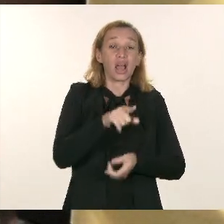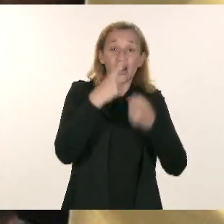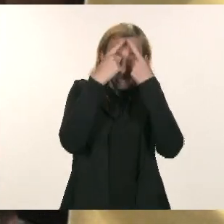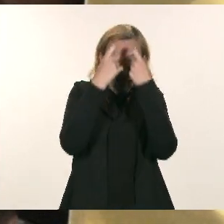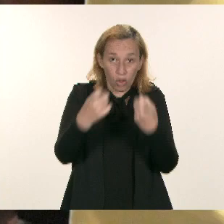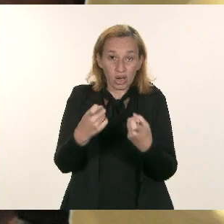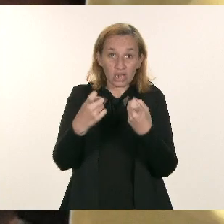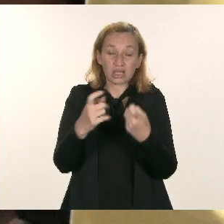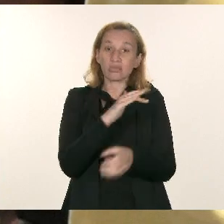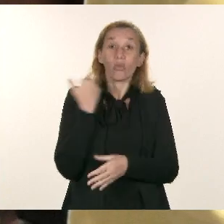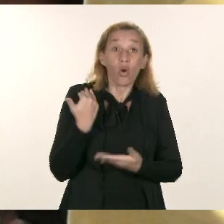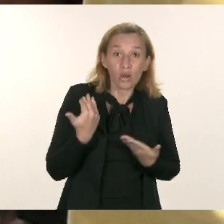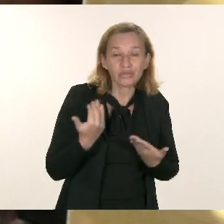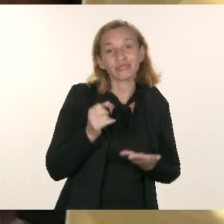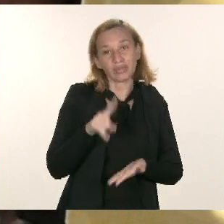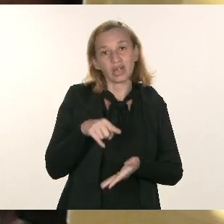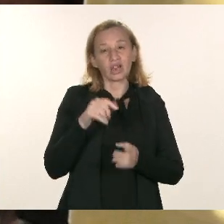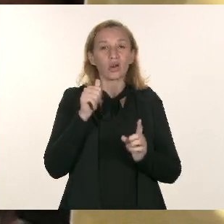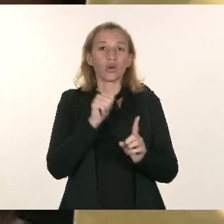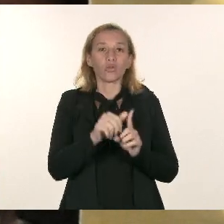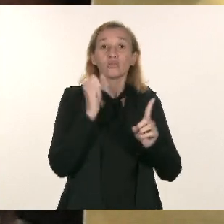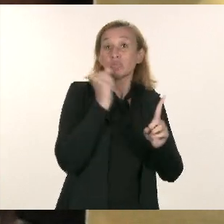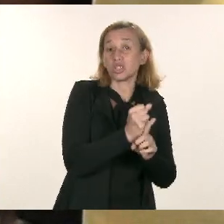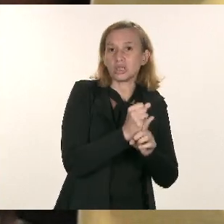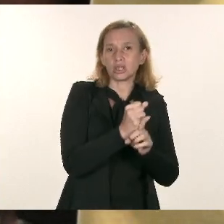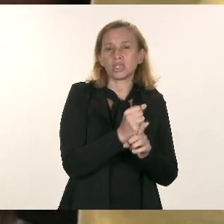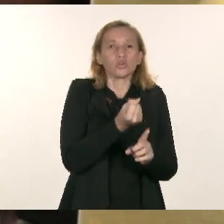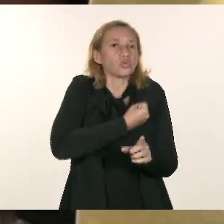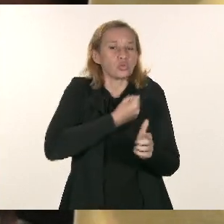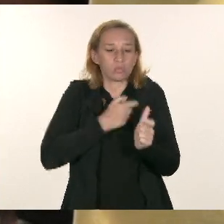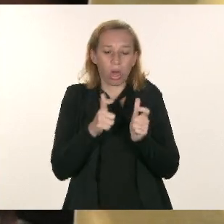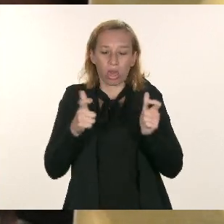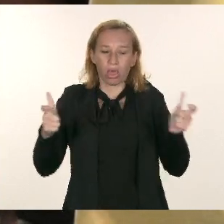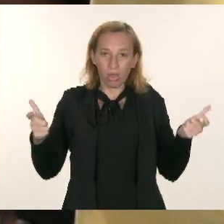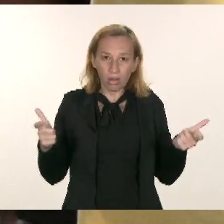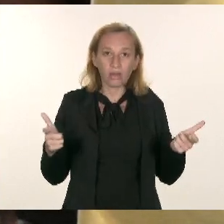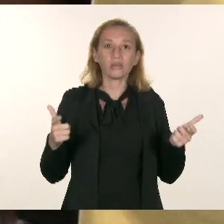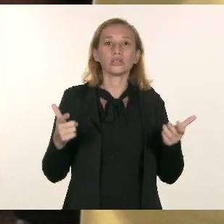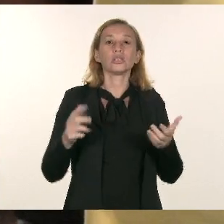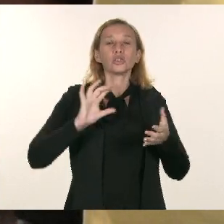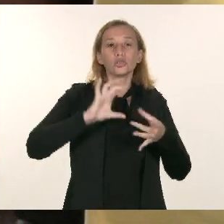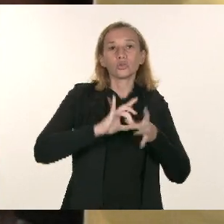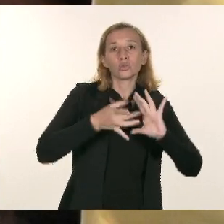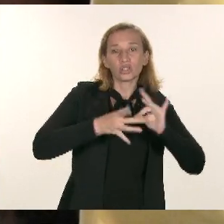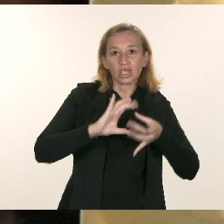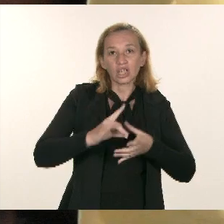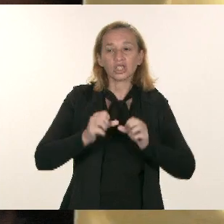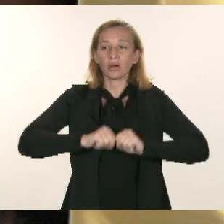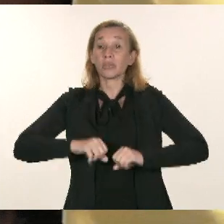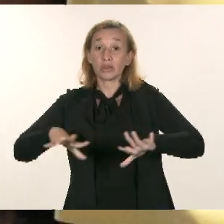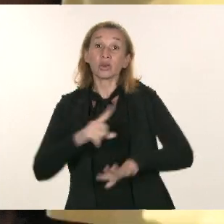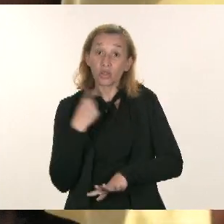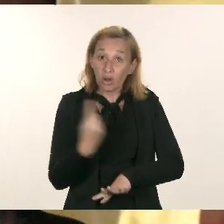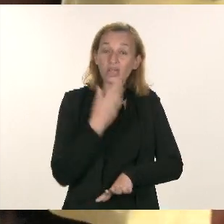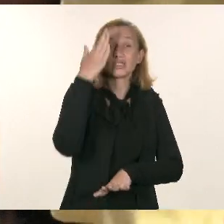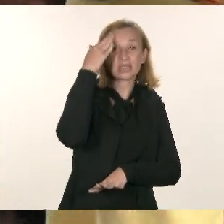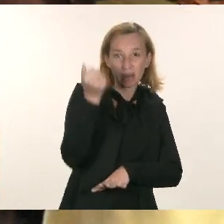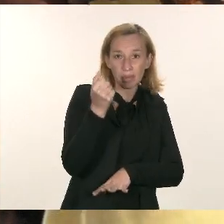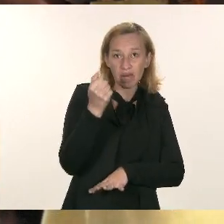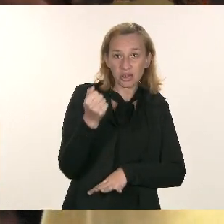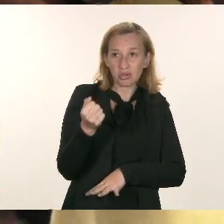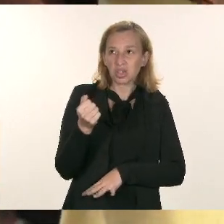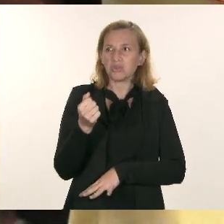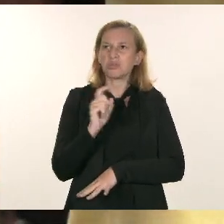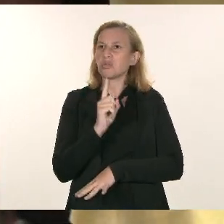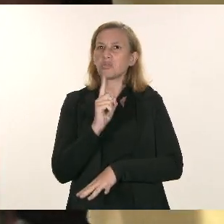que leva à morte. O feminicídio aumentou muito no Rio de Janeiro e, no contexto da pandemia, todos nós sabemos, e esse não foi um fenômeno